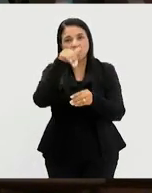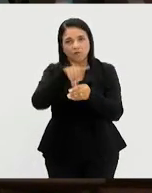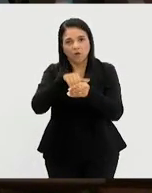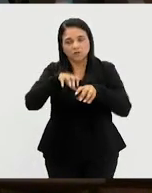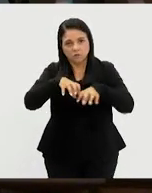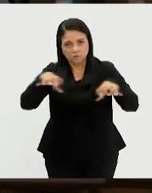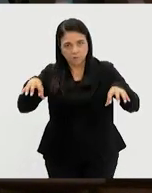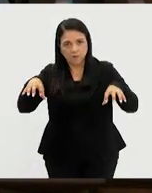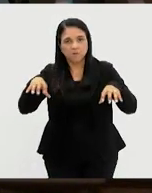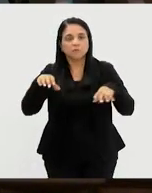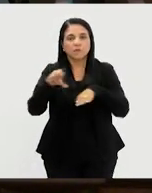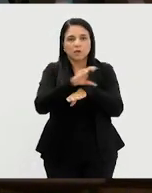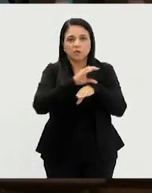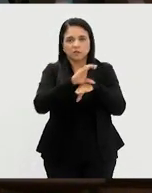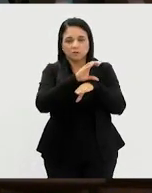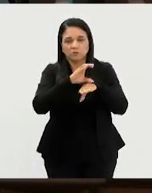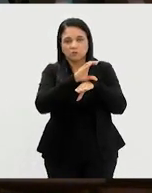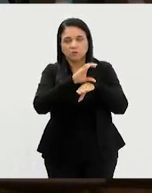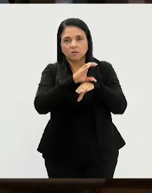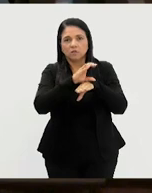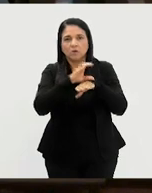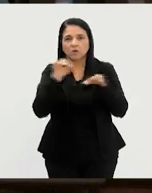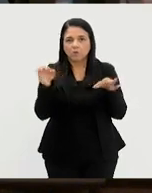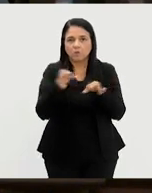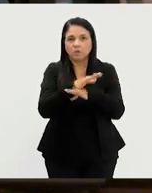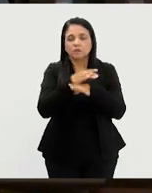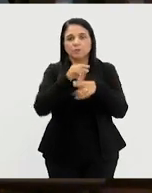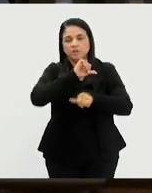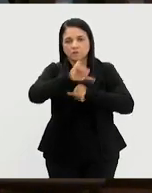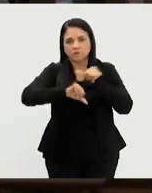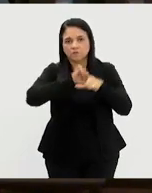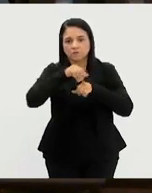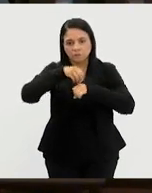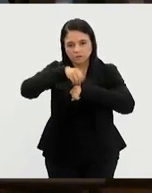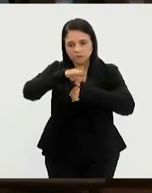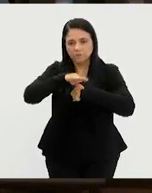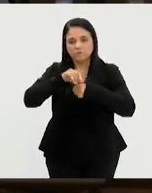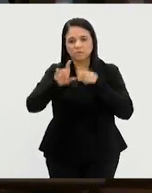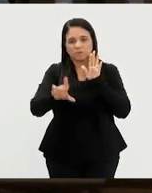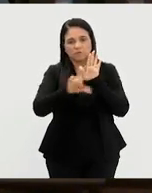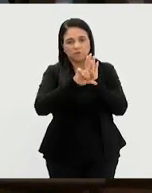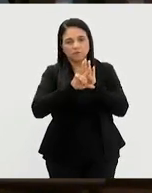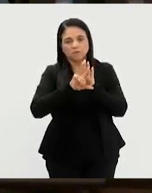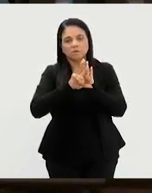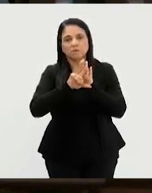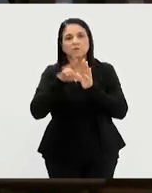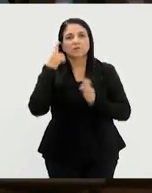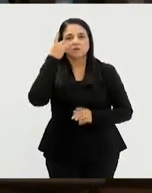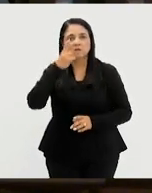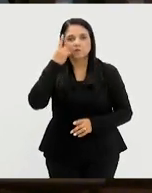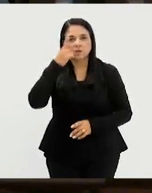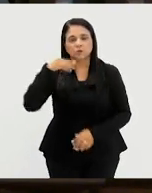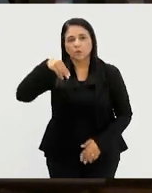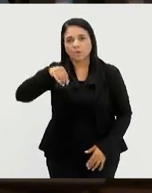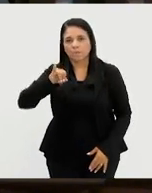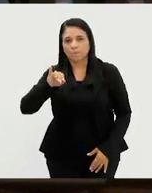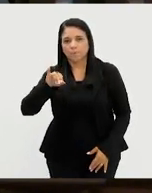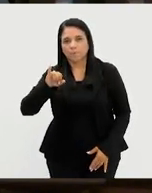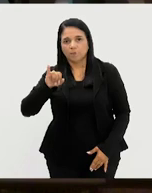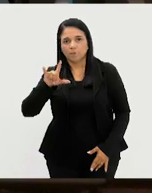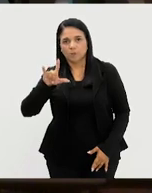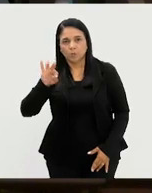pela inconstitucionalidade concluído pela transformação indicação Legislativa do deputado Milton Rangel relator